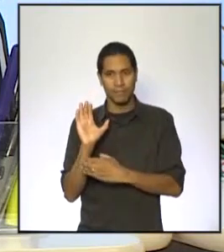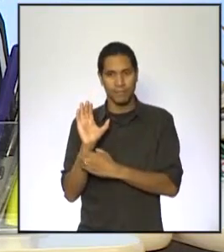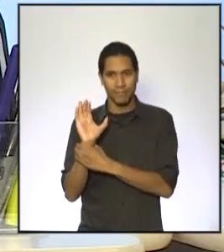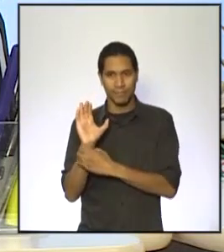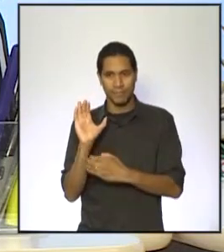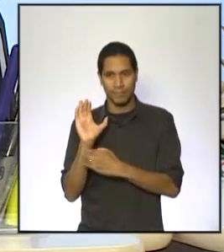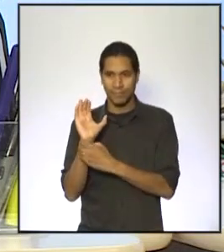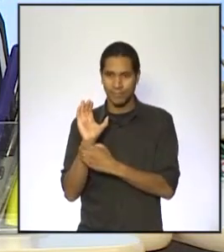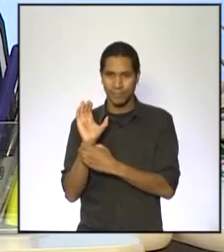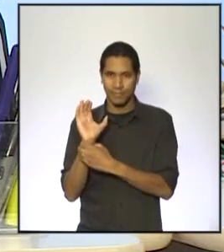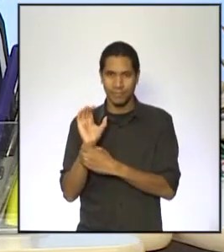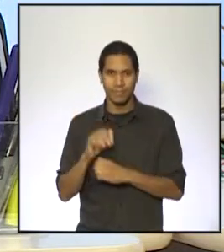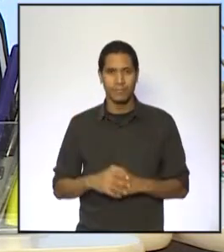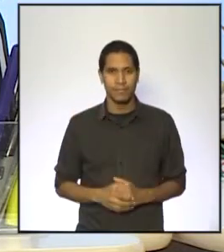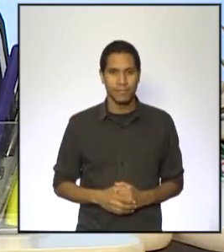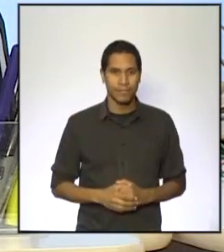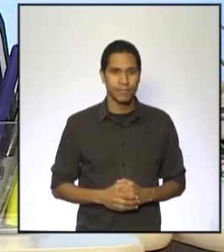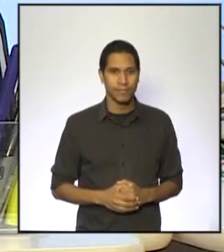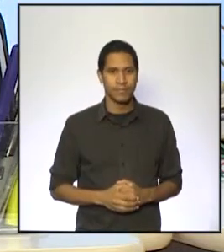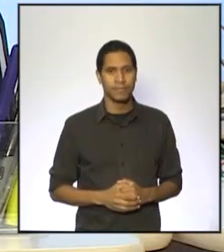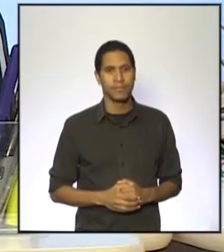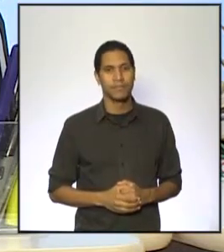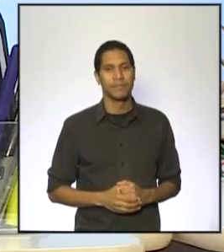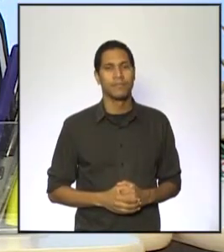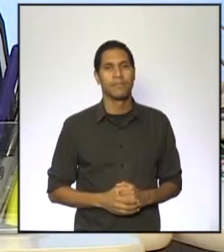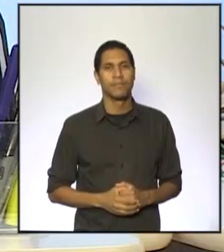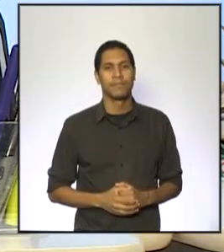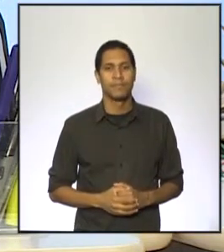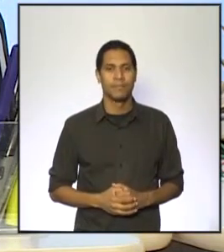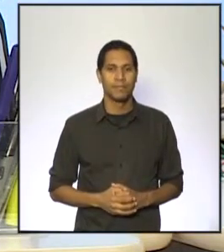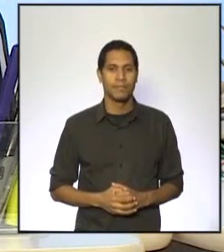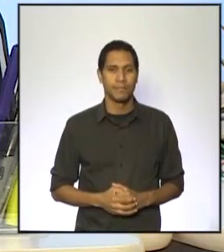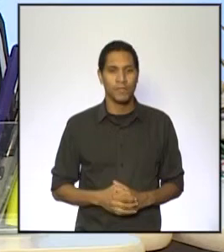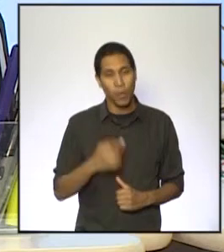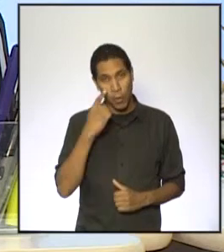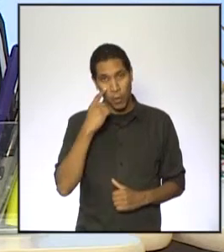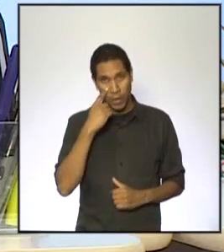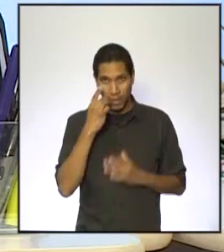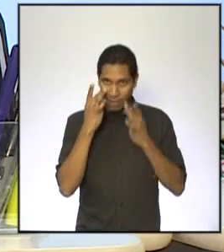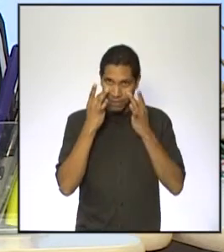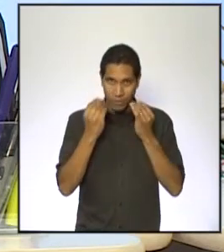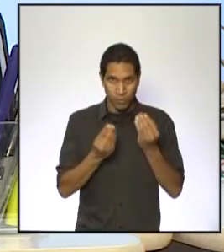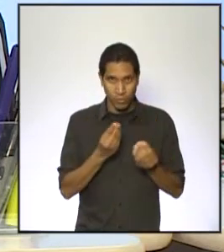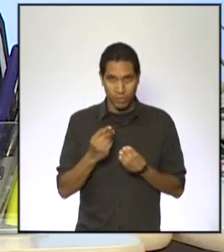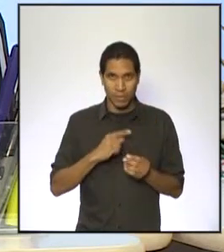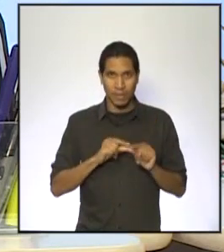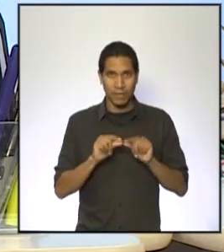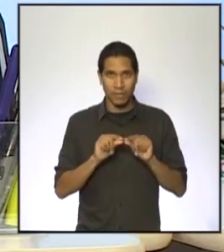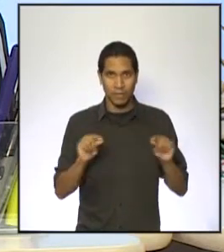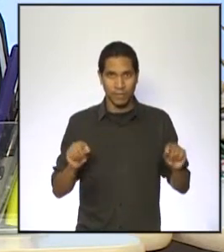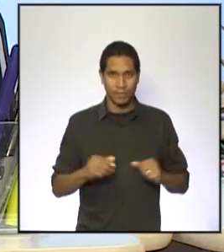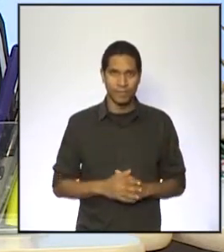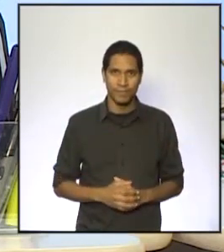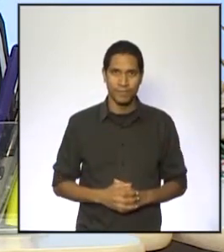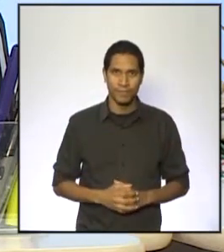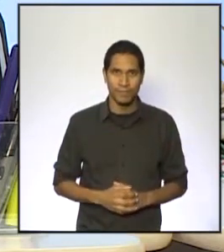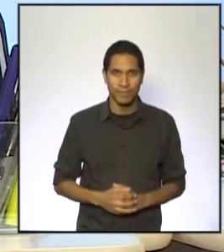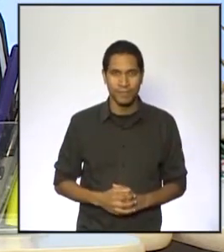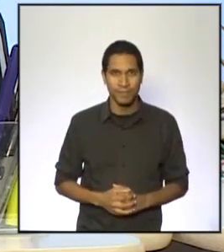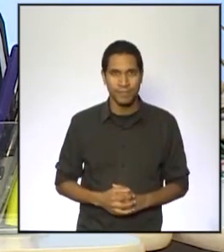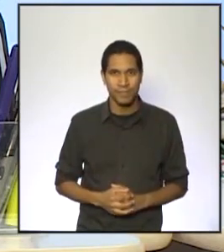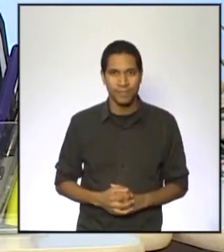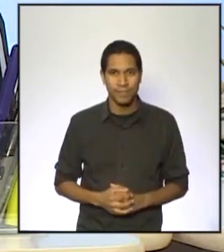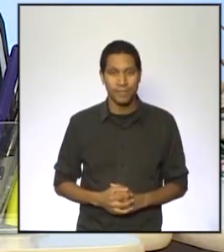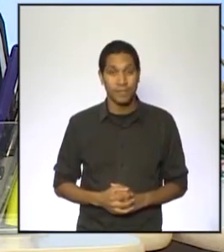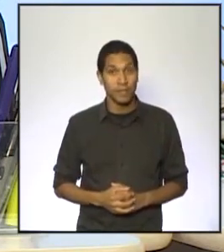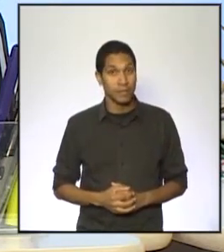Cuidado para não colar, né, o barbante junto, olha. E aí, então, vai ficar aqui. Eu vou colar nas laterais. Não tem,